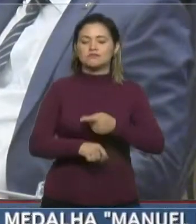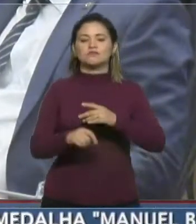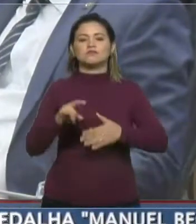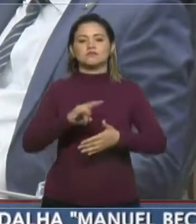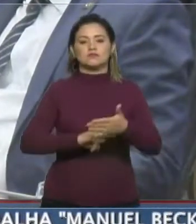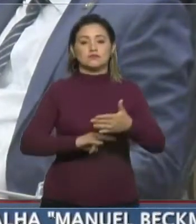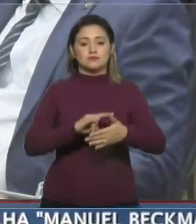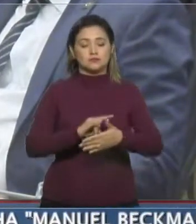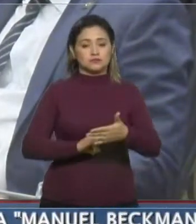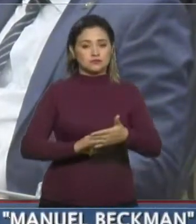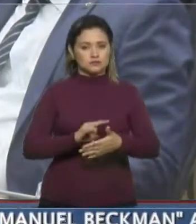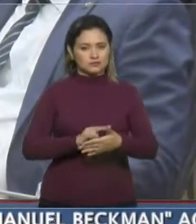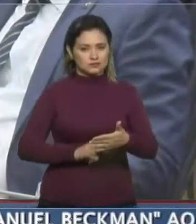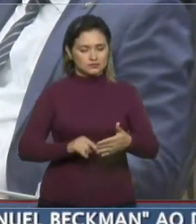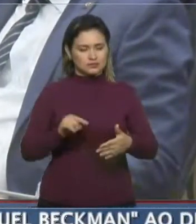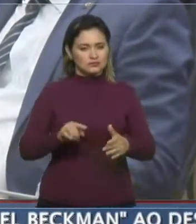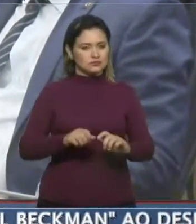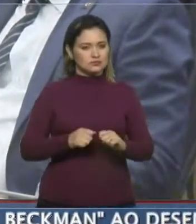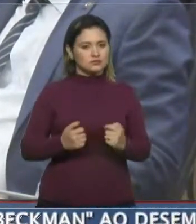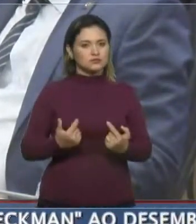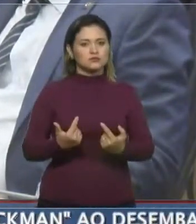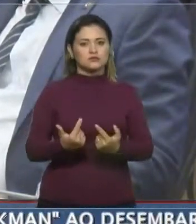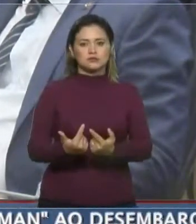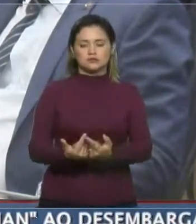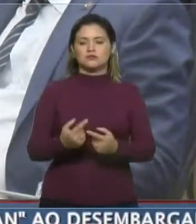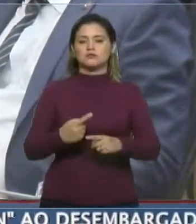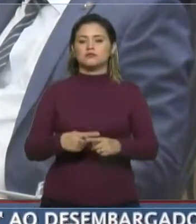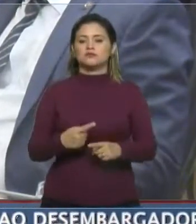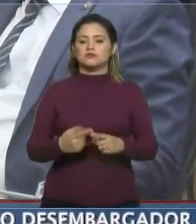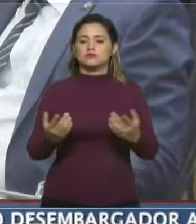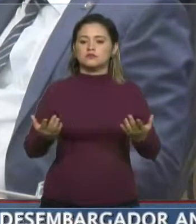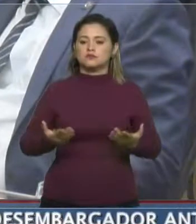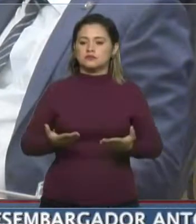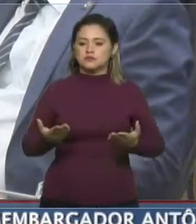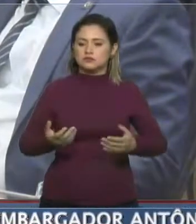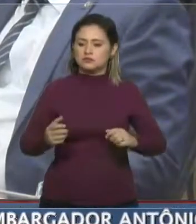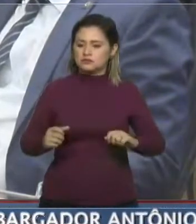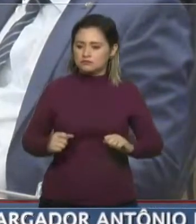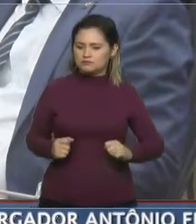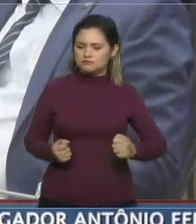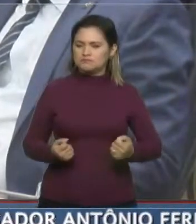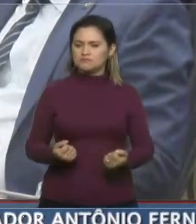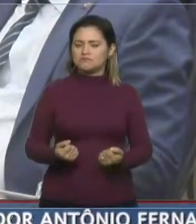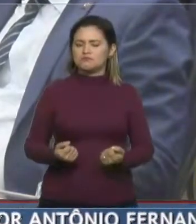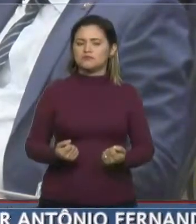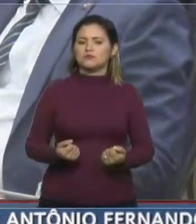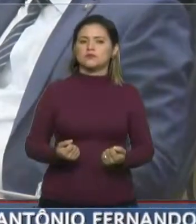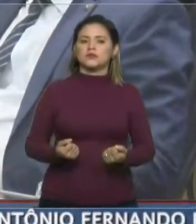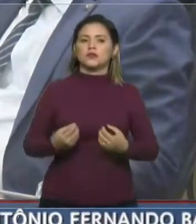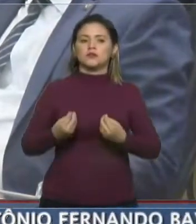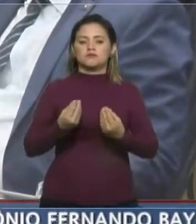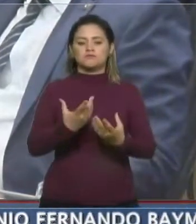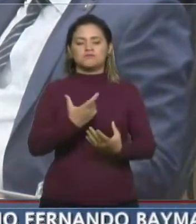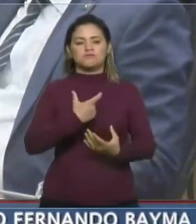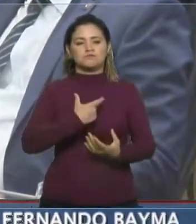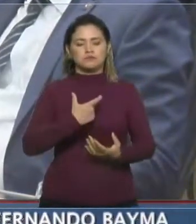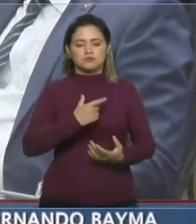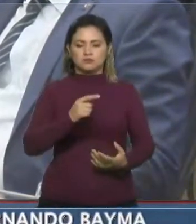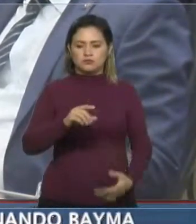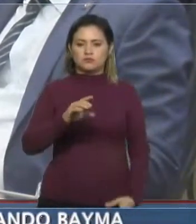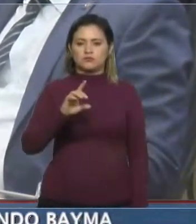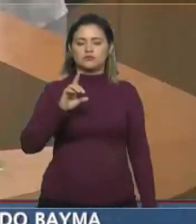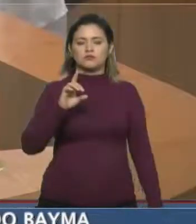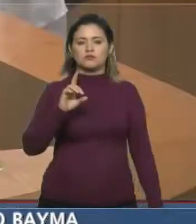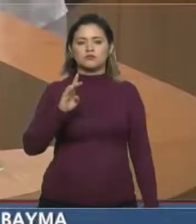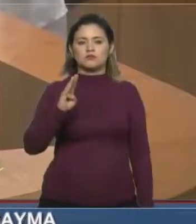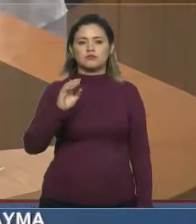tendo a oportunidade, efetivamente, deste instante, estar fazendo este ato de homenagem ao mestre doutor Baima. Portanto, eu